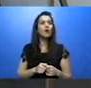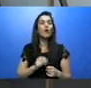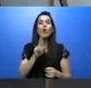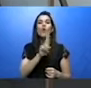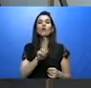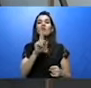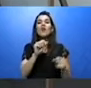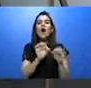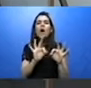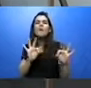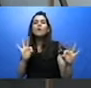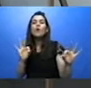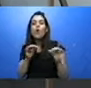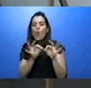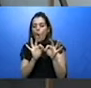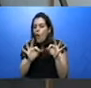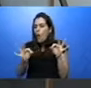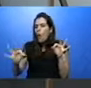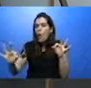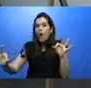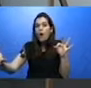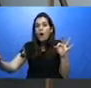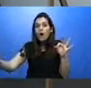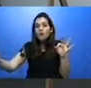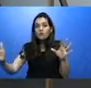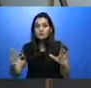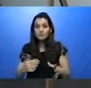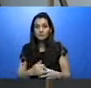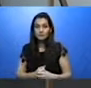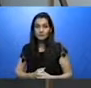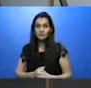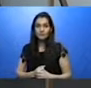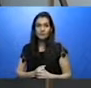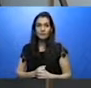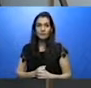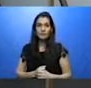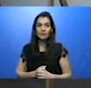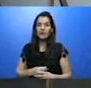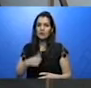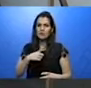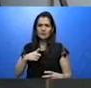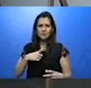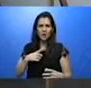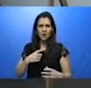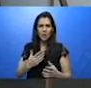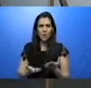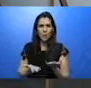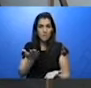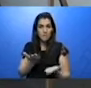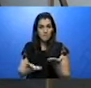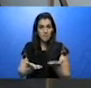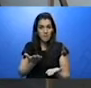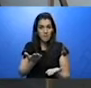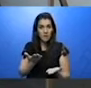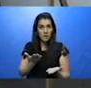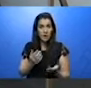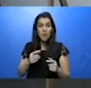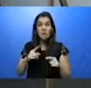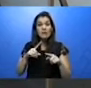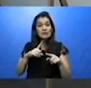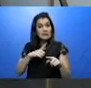de comprimento. Ah, professora, a senhora tem um peso, né? Que era a minha massa, mas eu também tenho